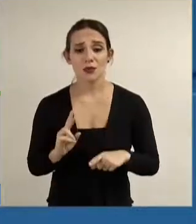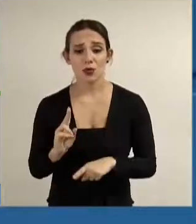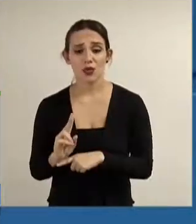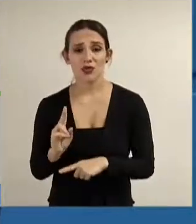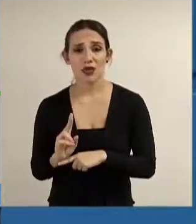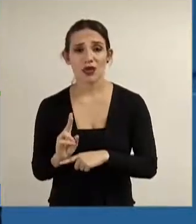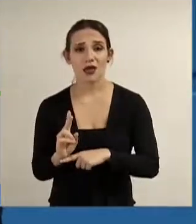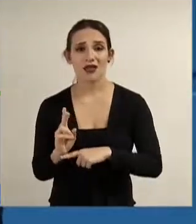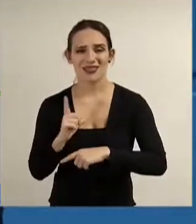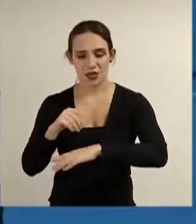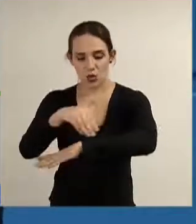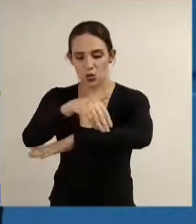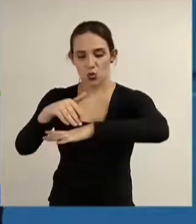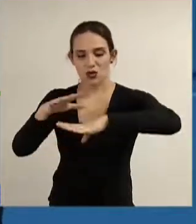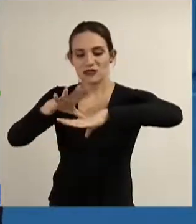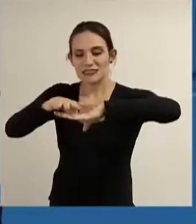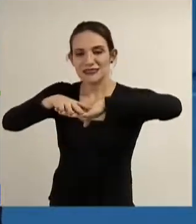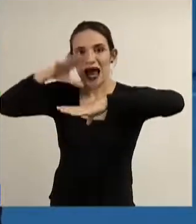de lobo